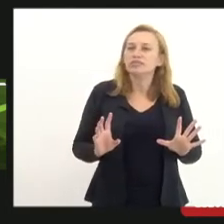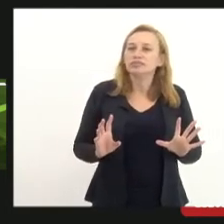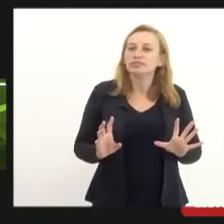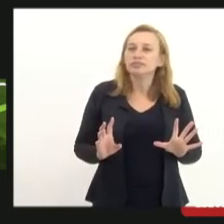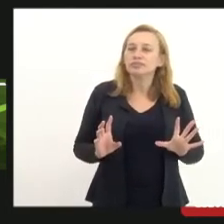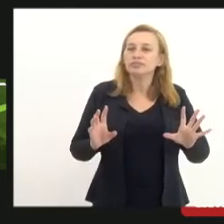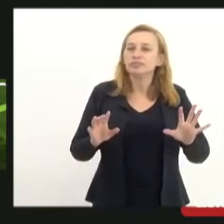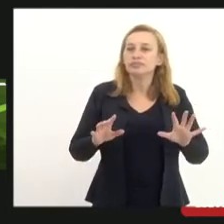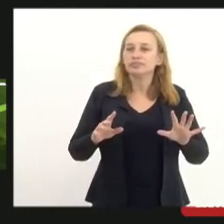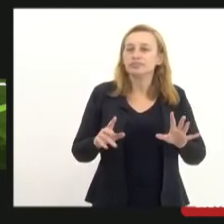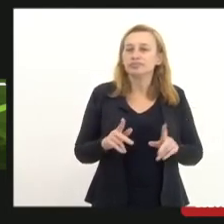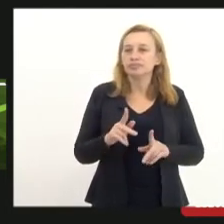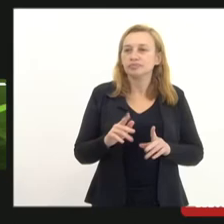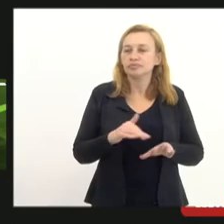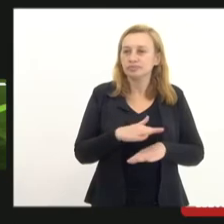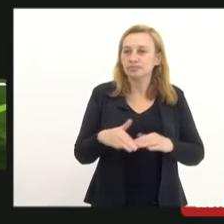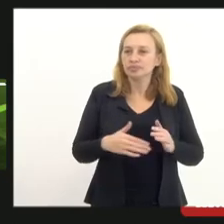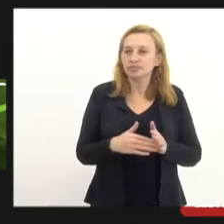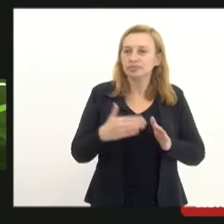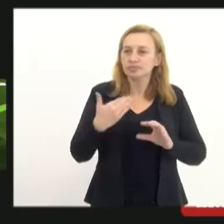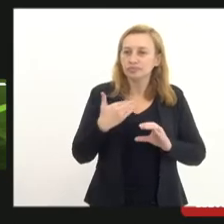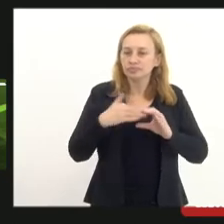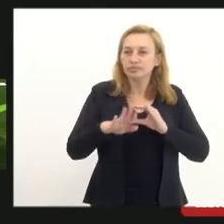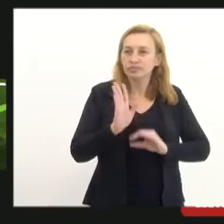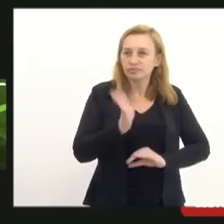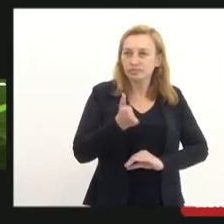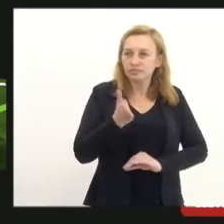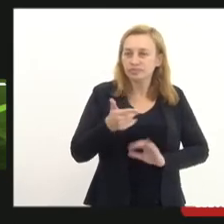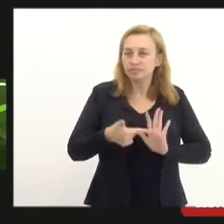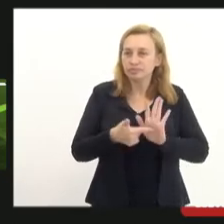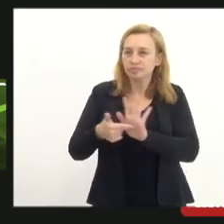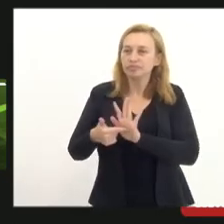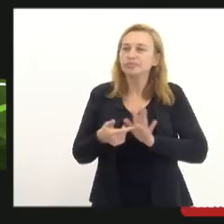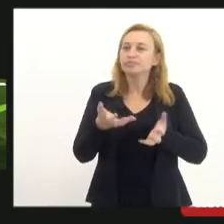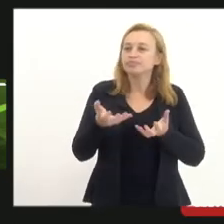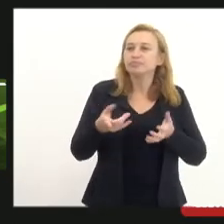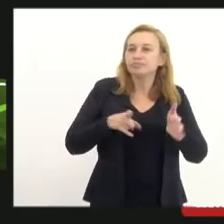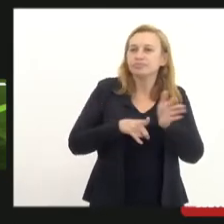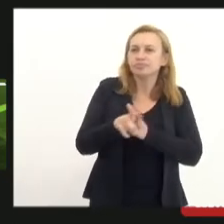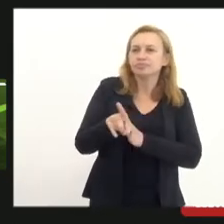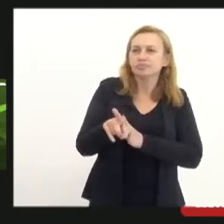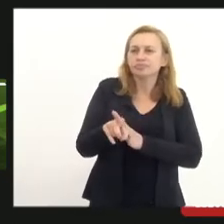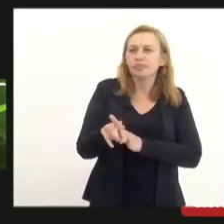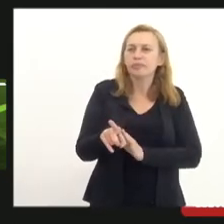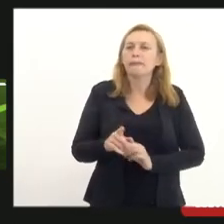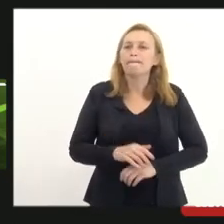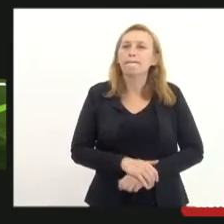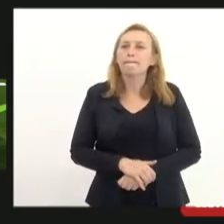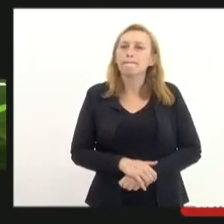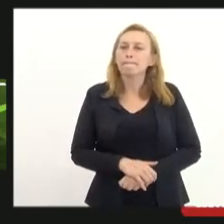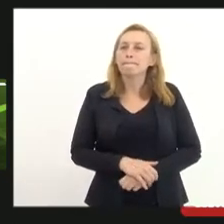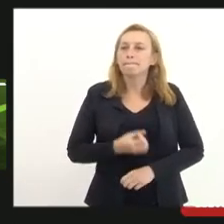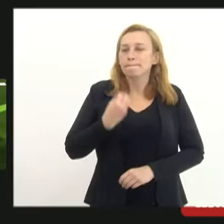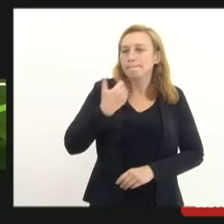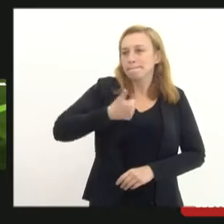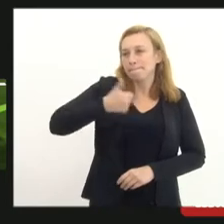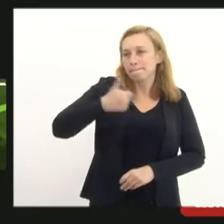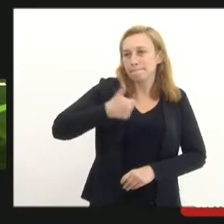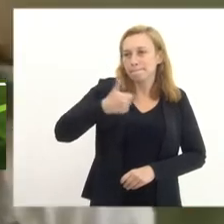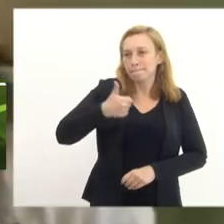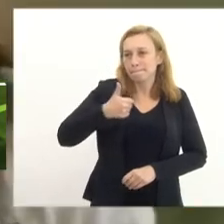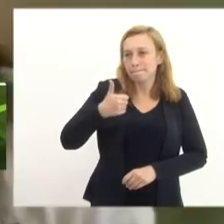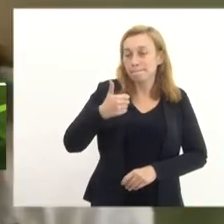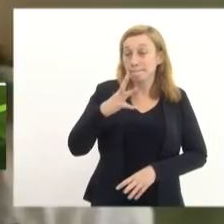para o público, né? Então, nós vamos passar para vocês já já. Mas eu queria perguntar, primeiro, manifestar